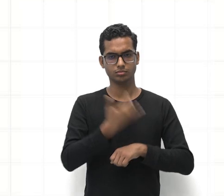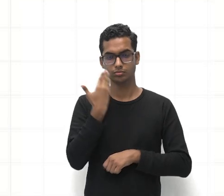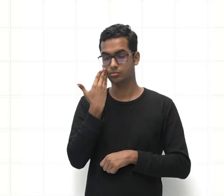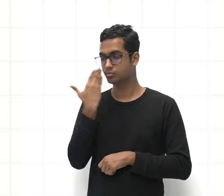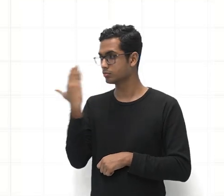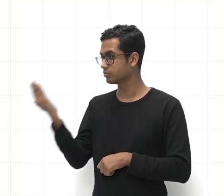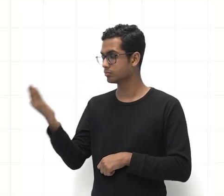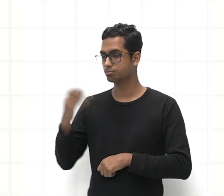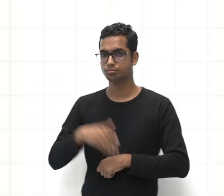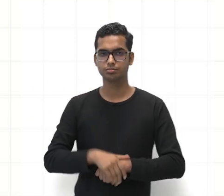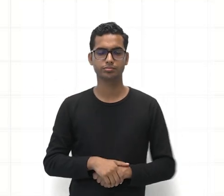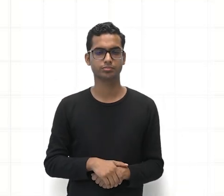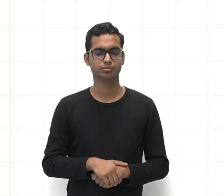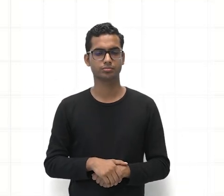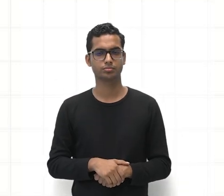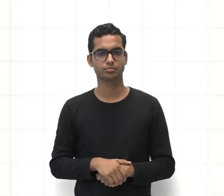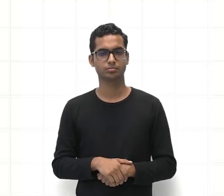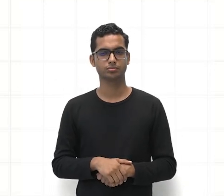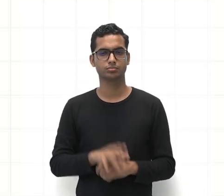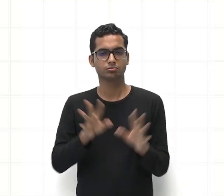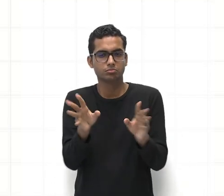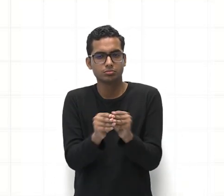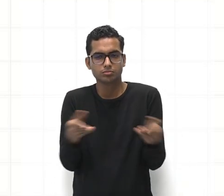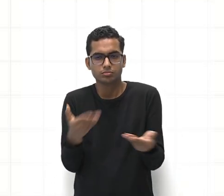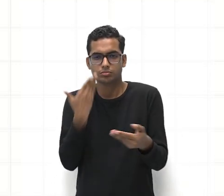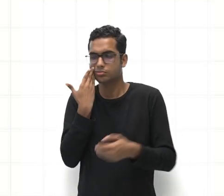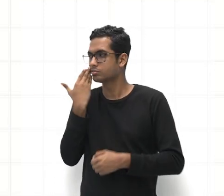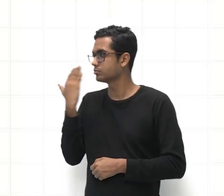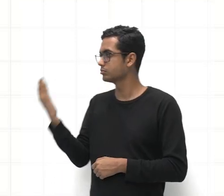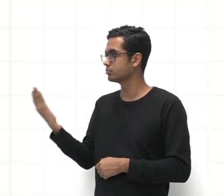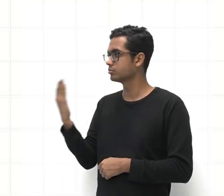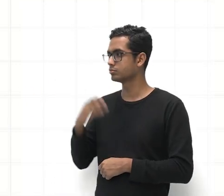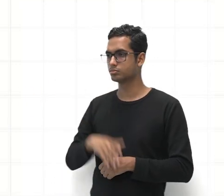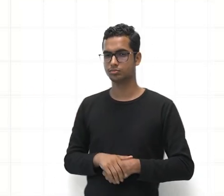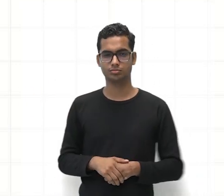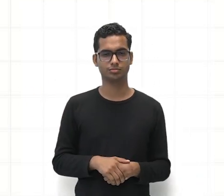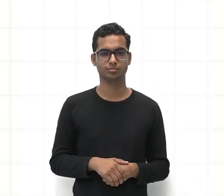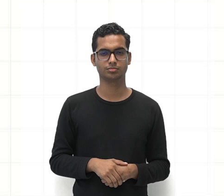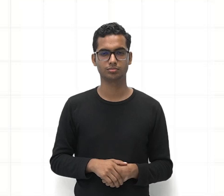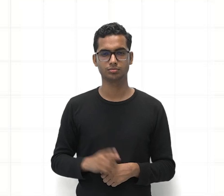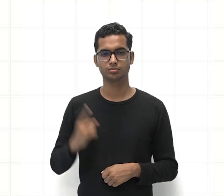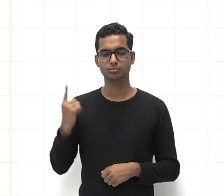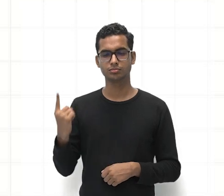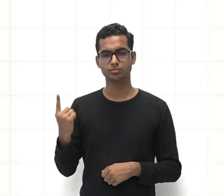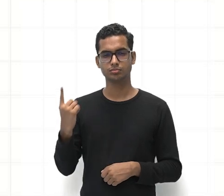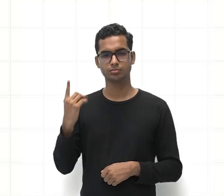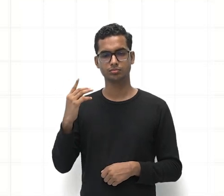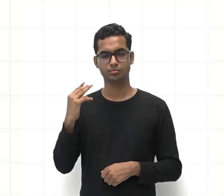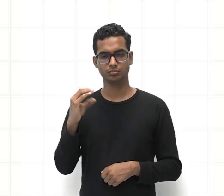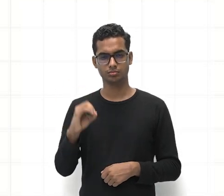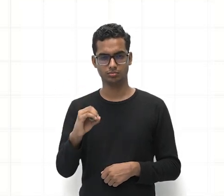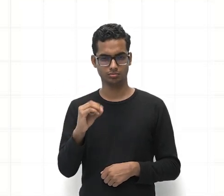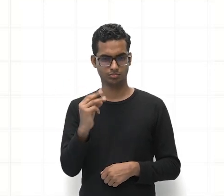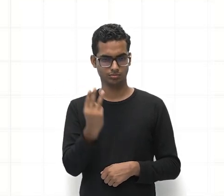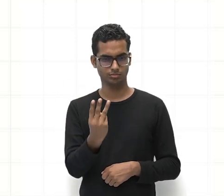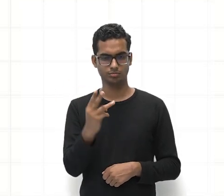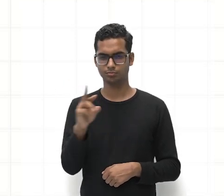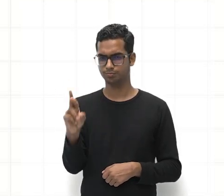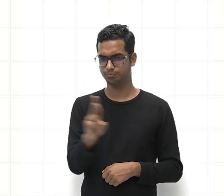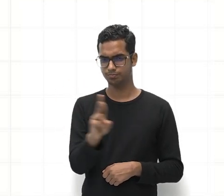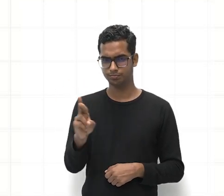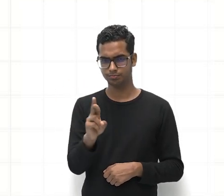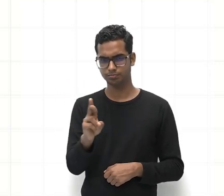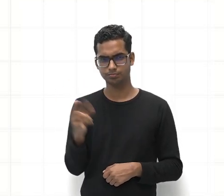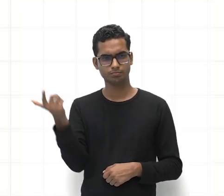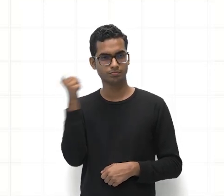102,99,96. Arredondando, né? Vai ficar igual a R$ 103. Então é muito simples, professor. Não deu para acompanhar, vamos